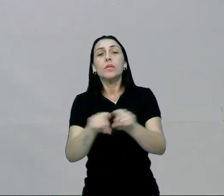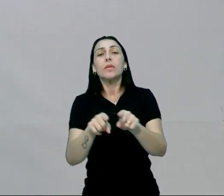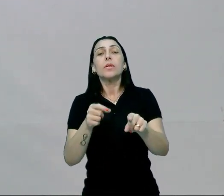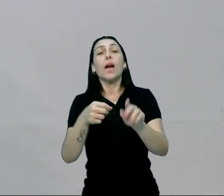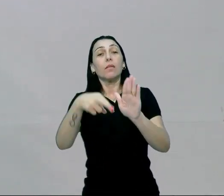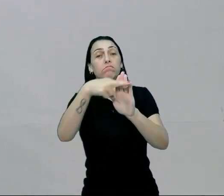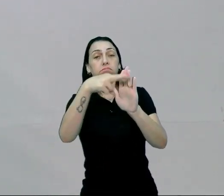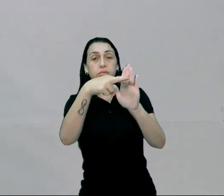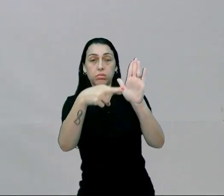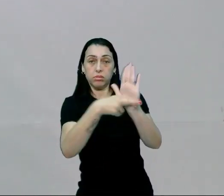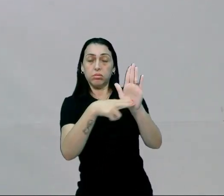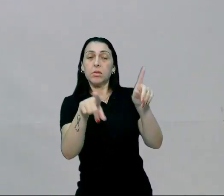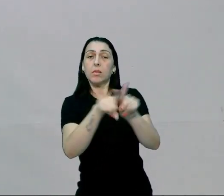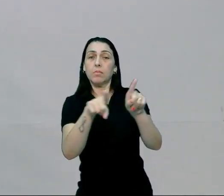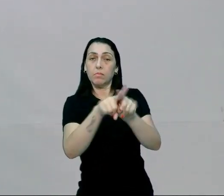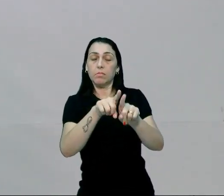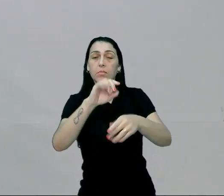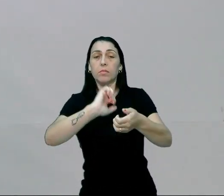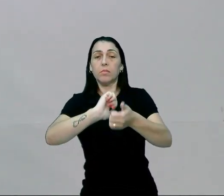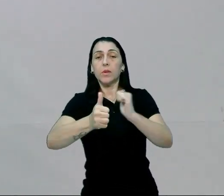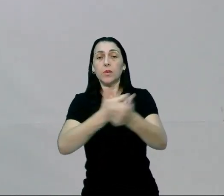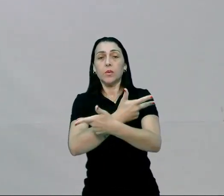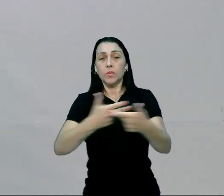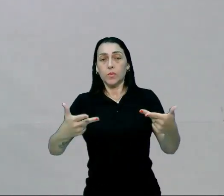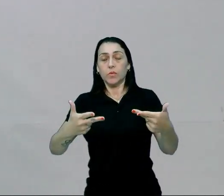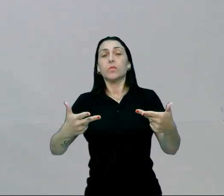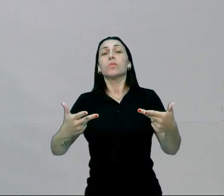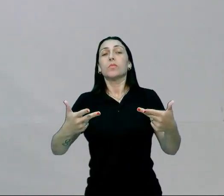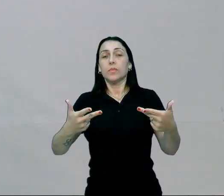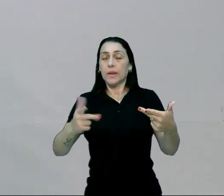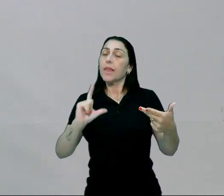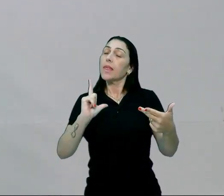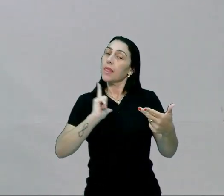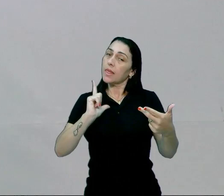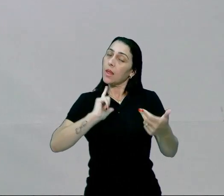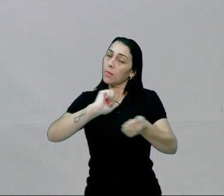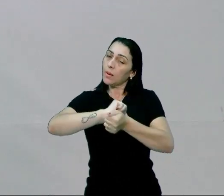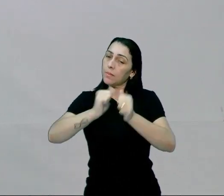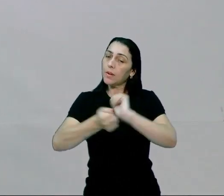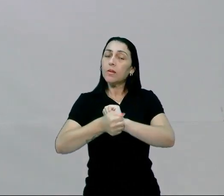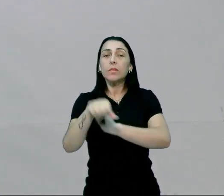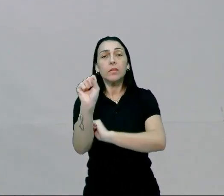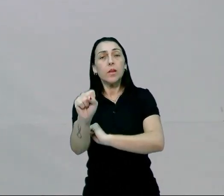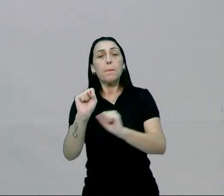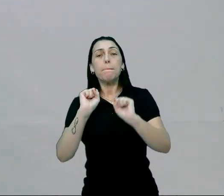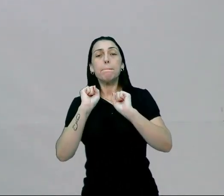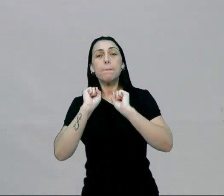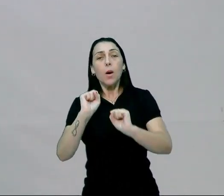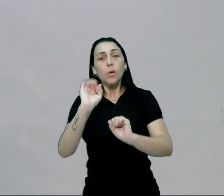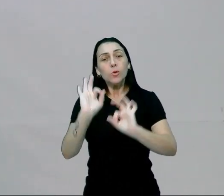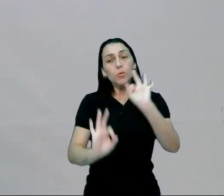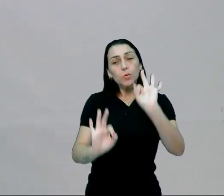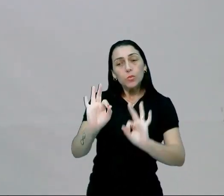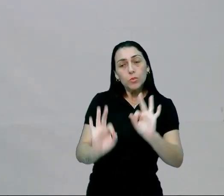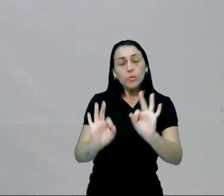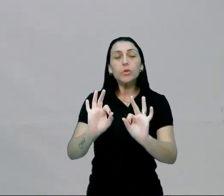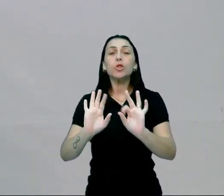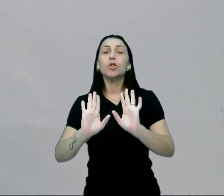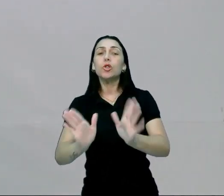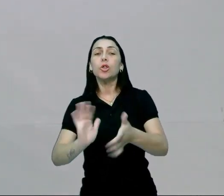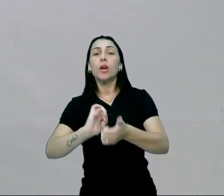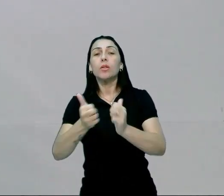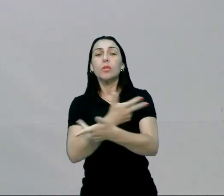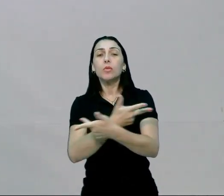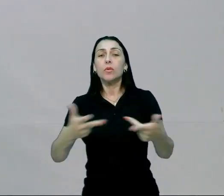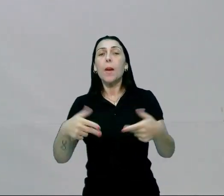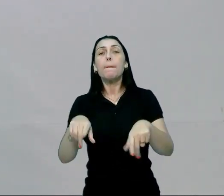de regras, tal qual o jogo, no caso dos jogos, tenha uma adaptação, a gente pode moldar. Já no esporte a gente vai ter algo um